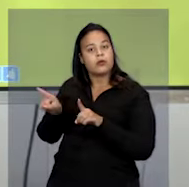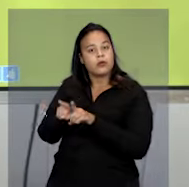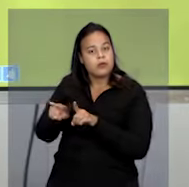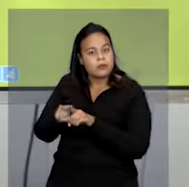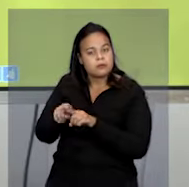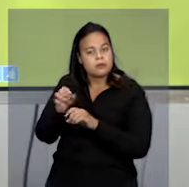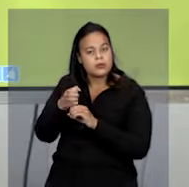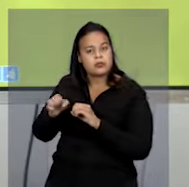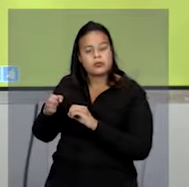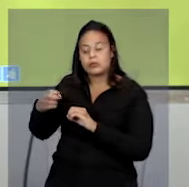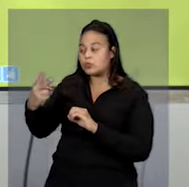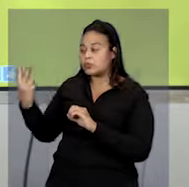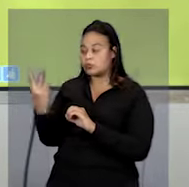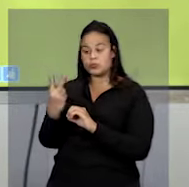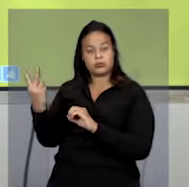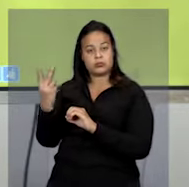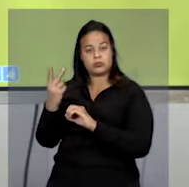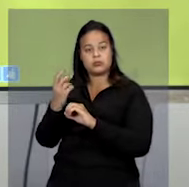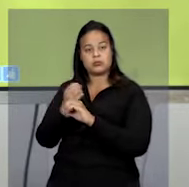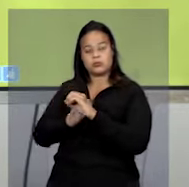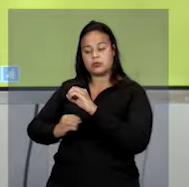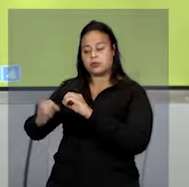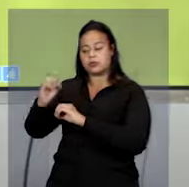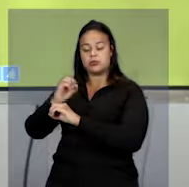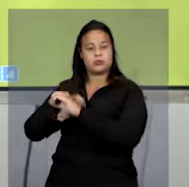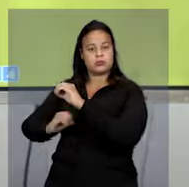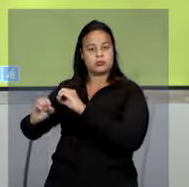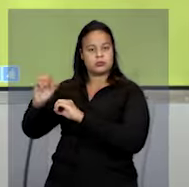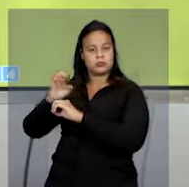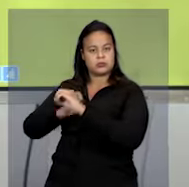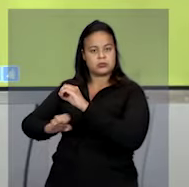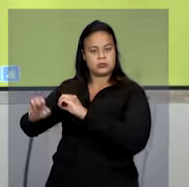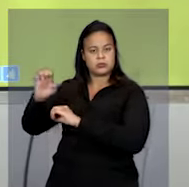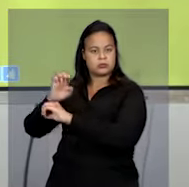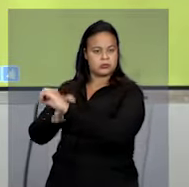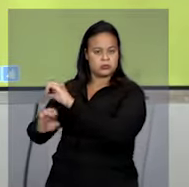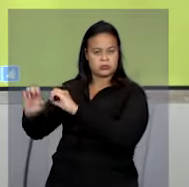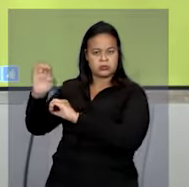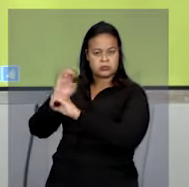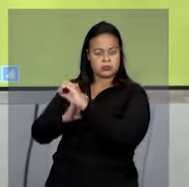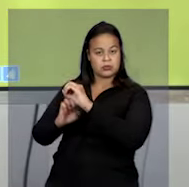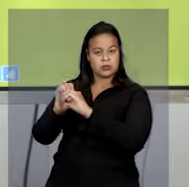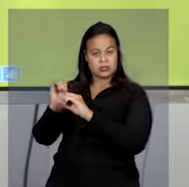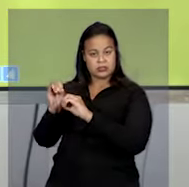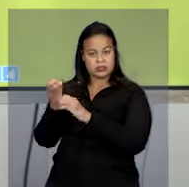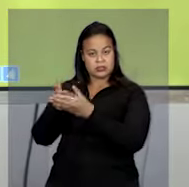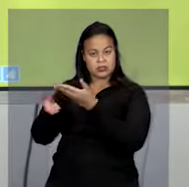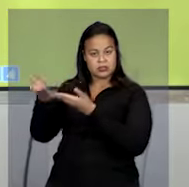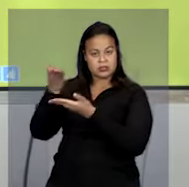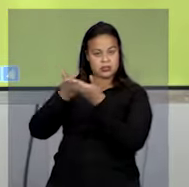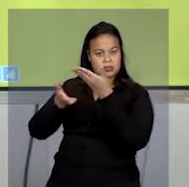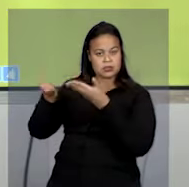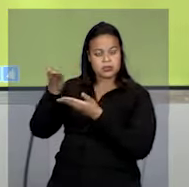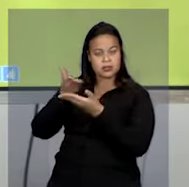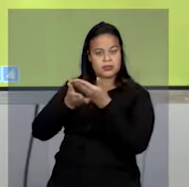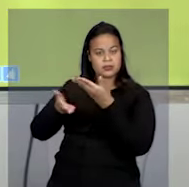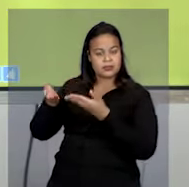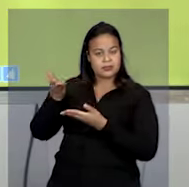Então, os dois estão compartilhando, olha. Os dois estão compartilhando. Se eles compartilham, agora eles